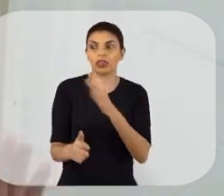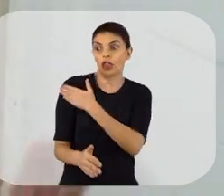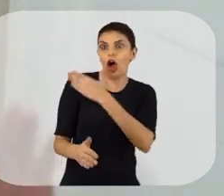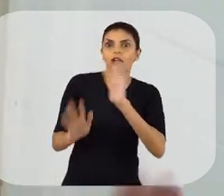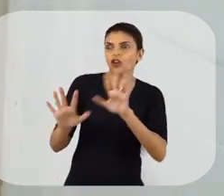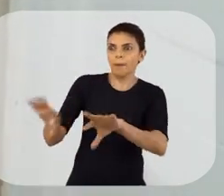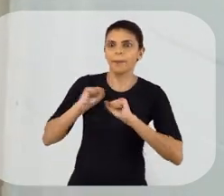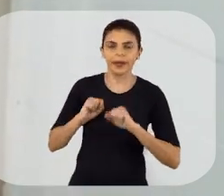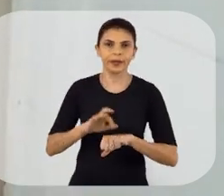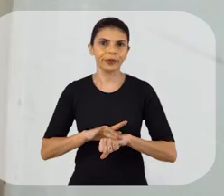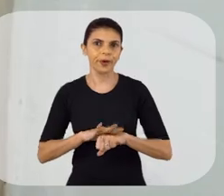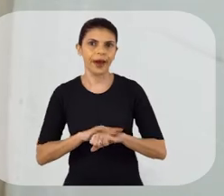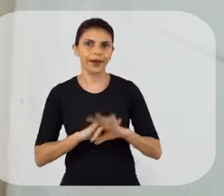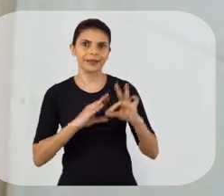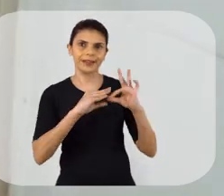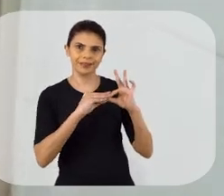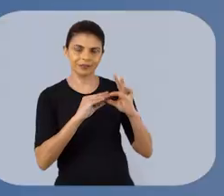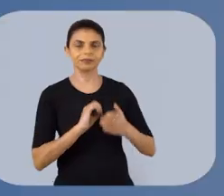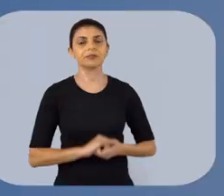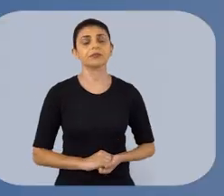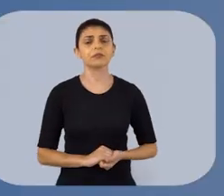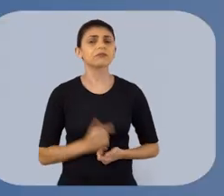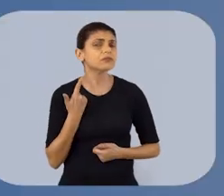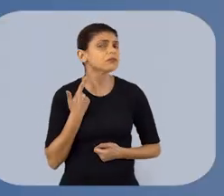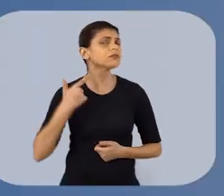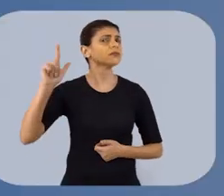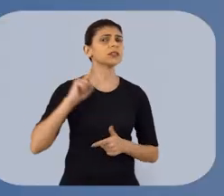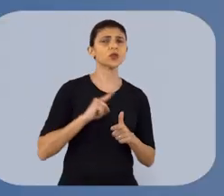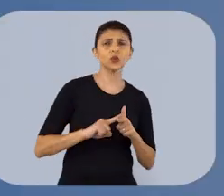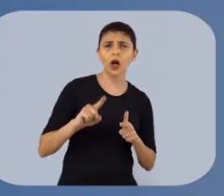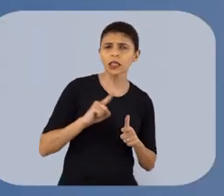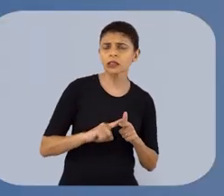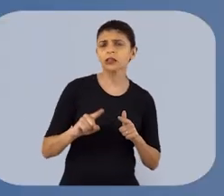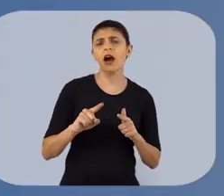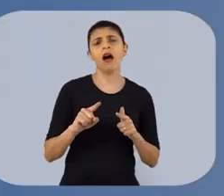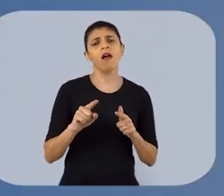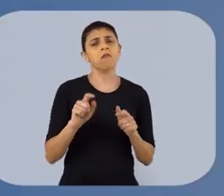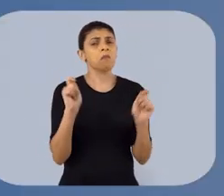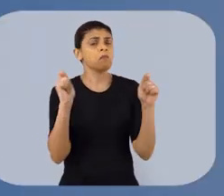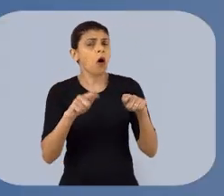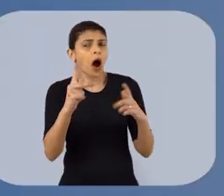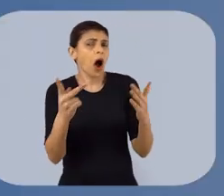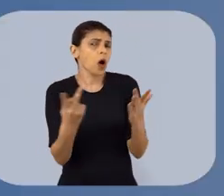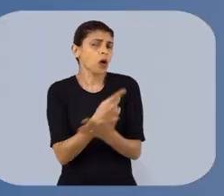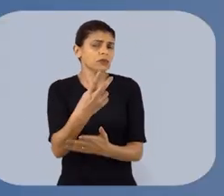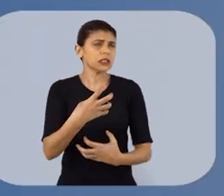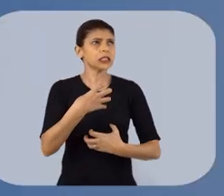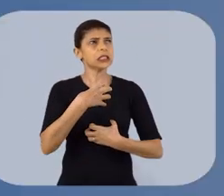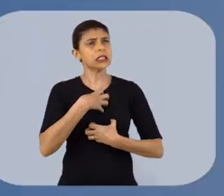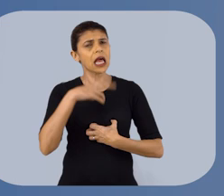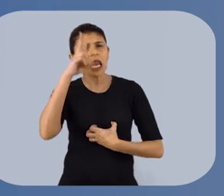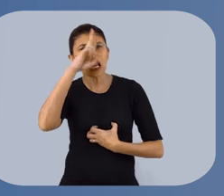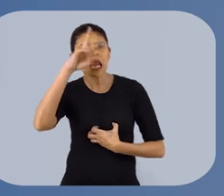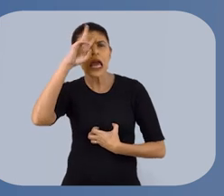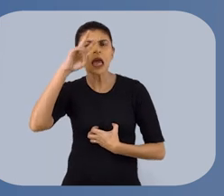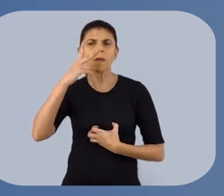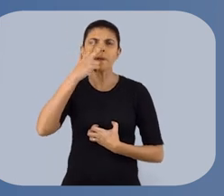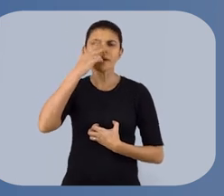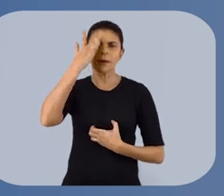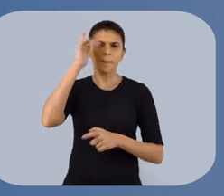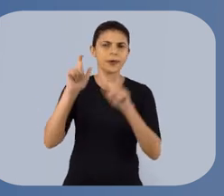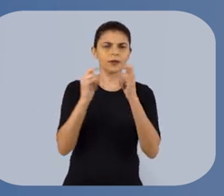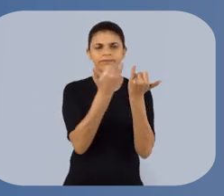tocar, achavam que já passava contaminado, eles também. Uma outra situação aonde possa ter tido assim, algum sinal